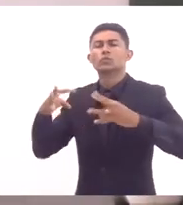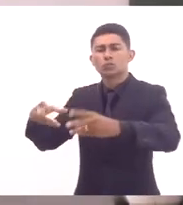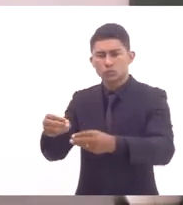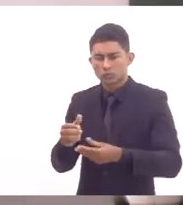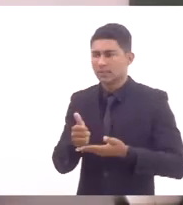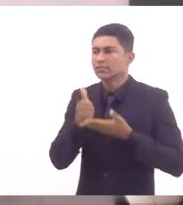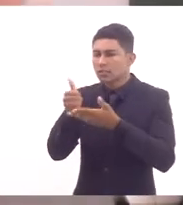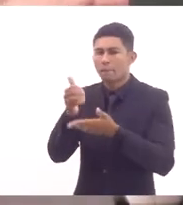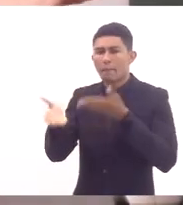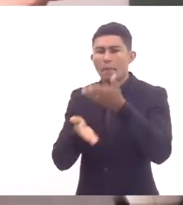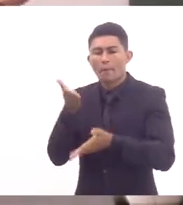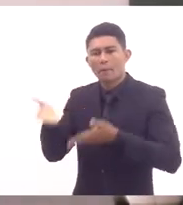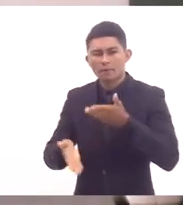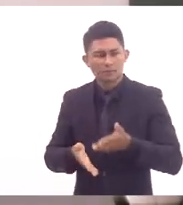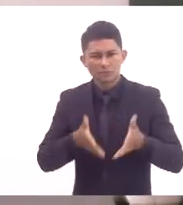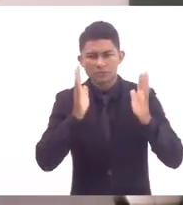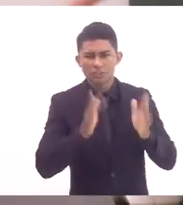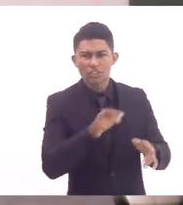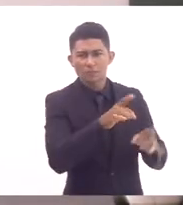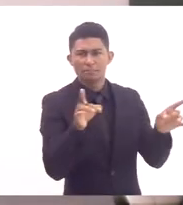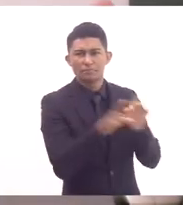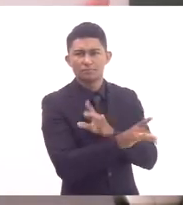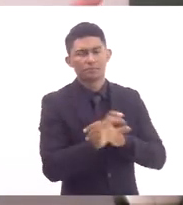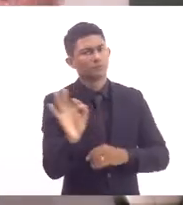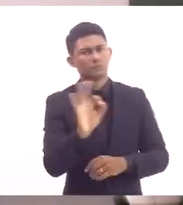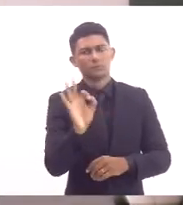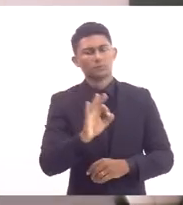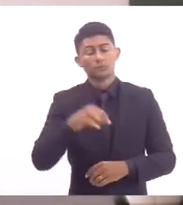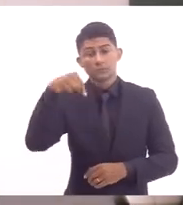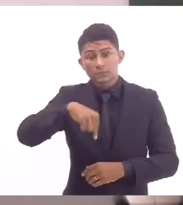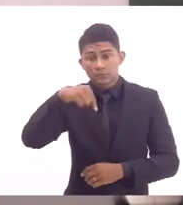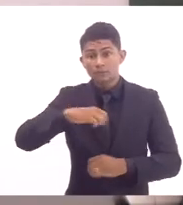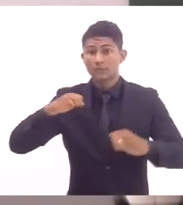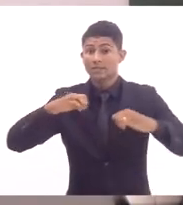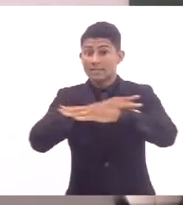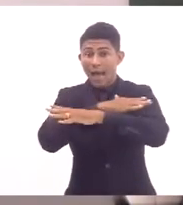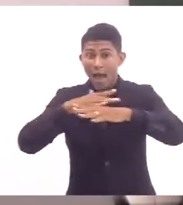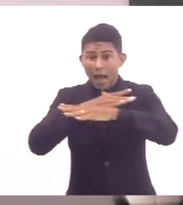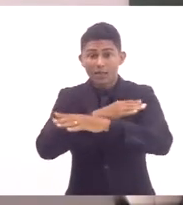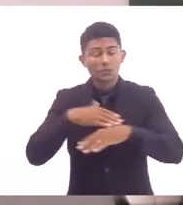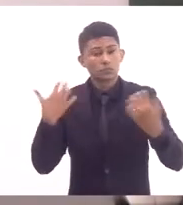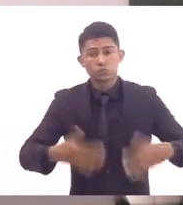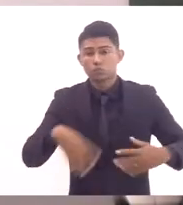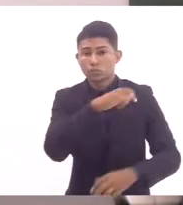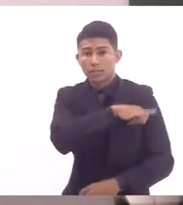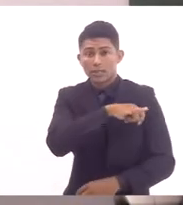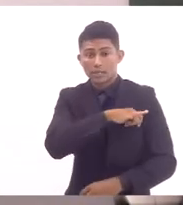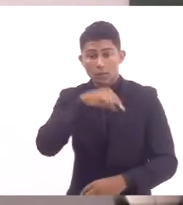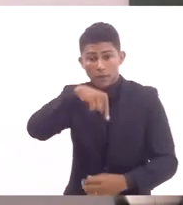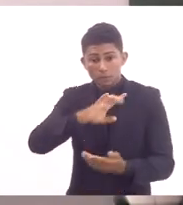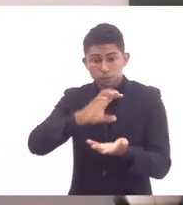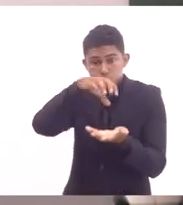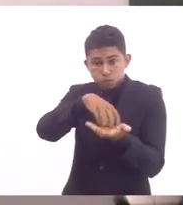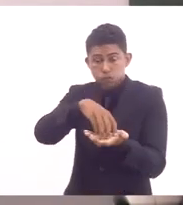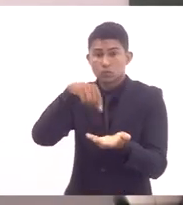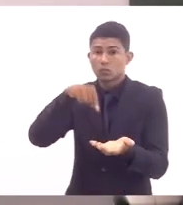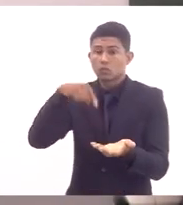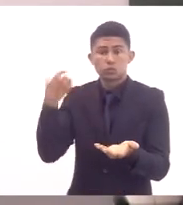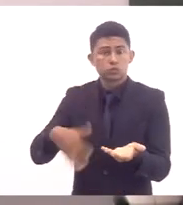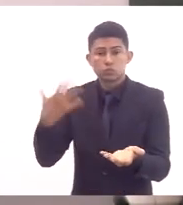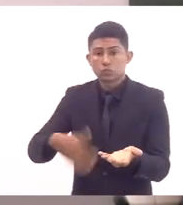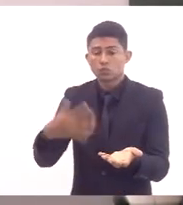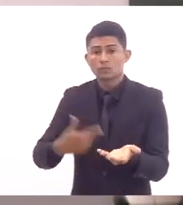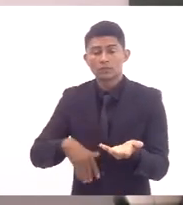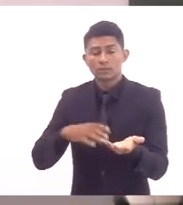hoje ainda eu tô falando uma cidade grande centro eu não tô falando do interior do Estado eu tô falando um lugar que tem a maior